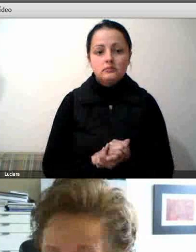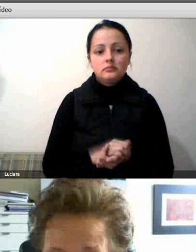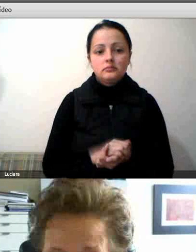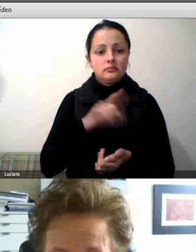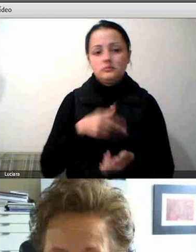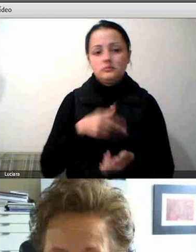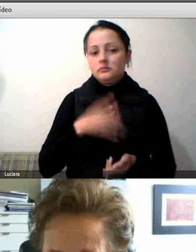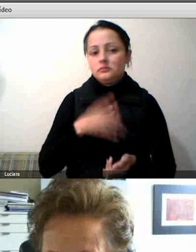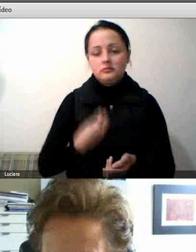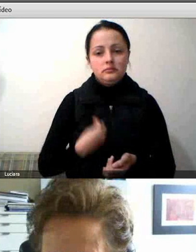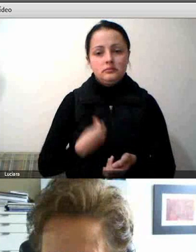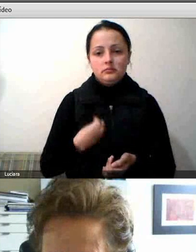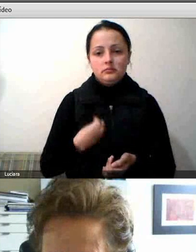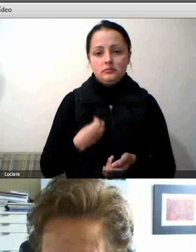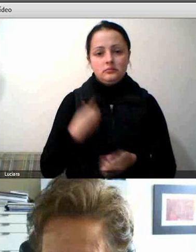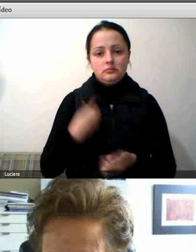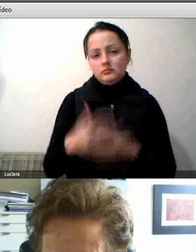constrói pela vida inteira.